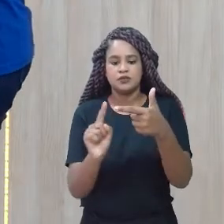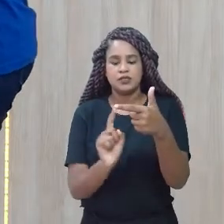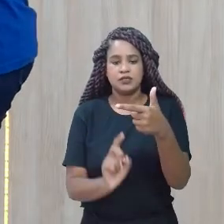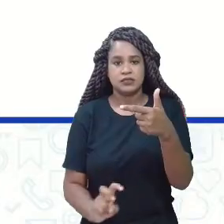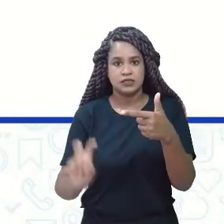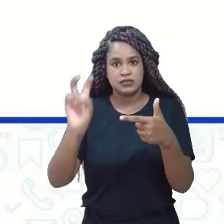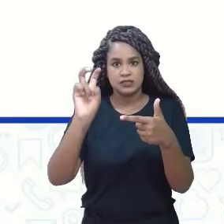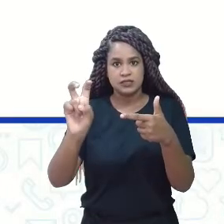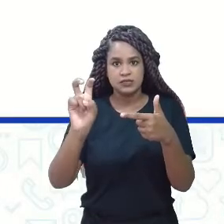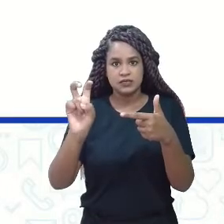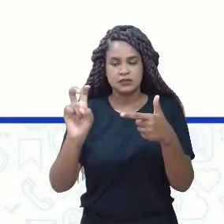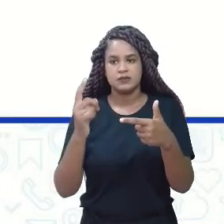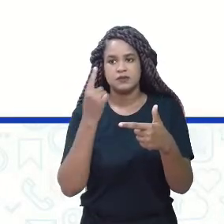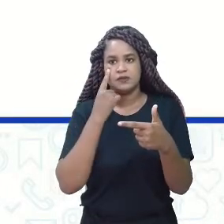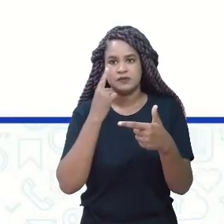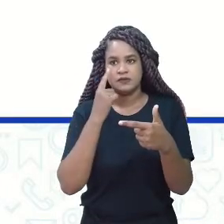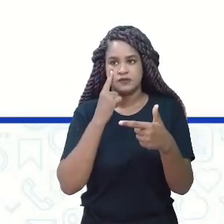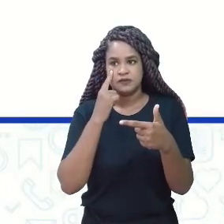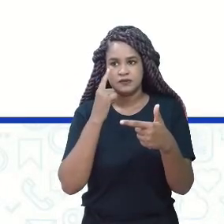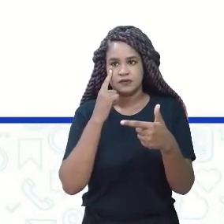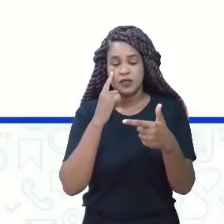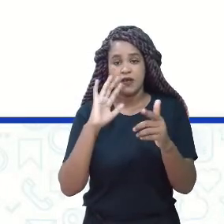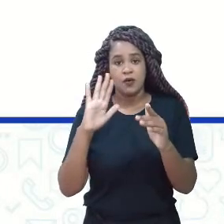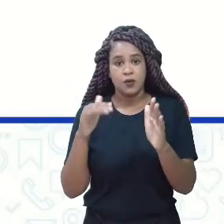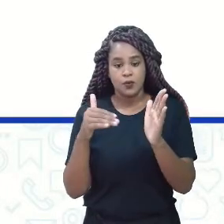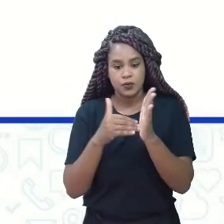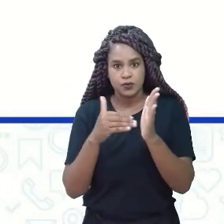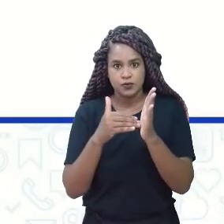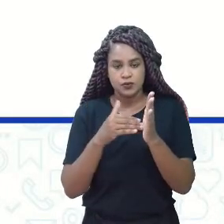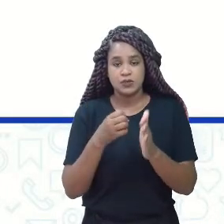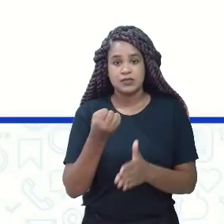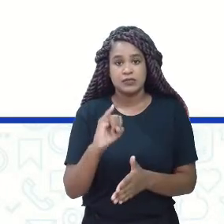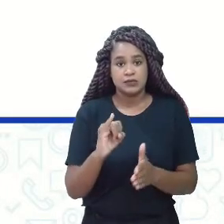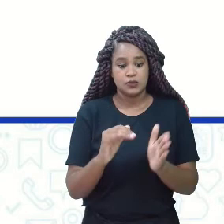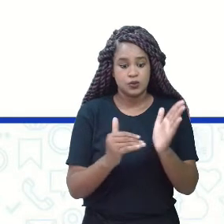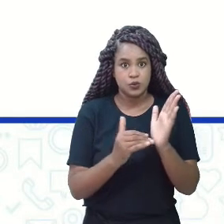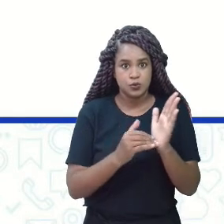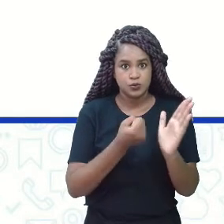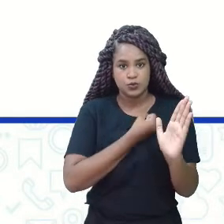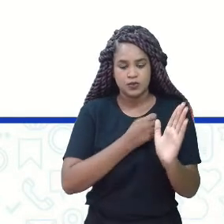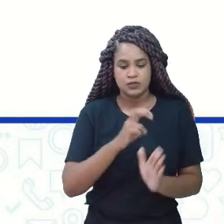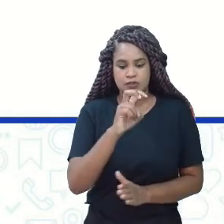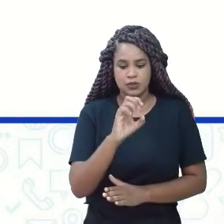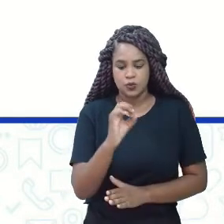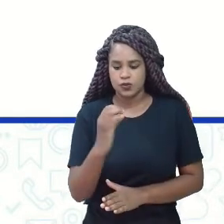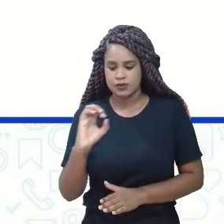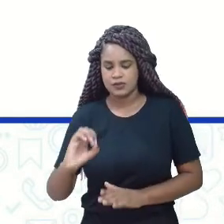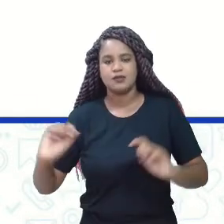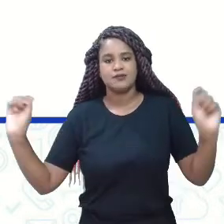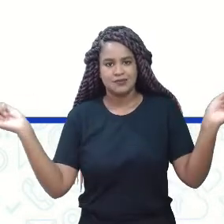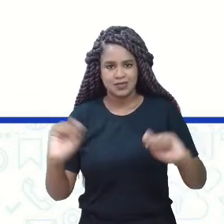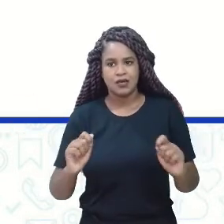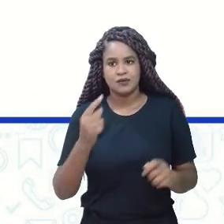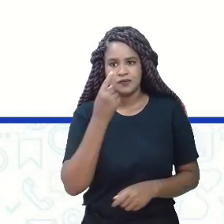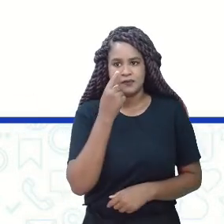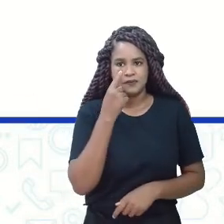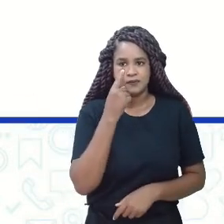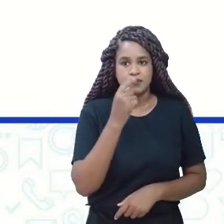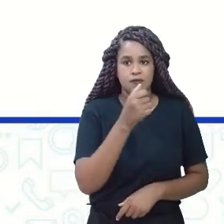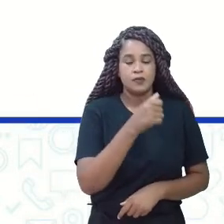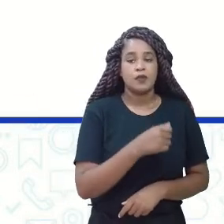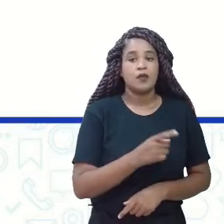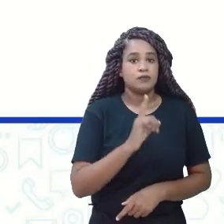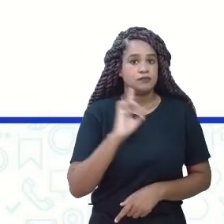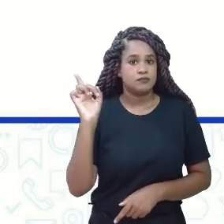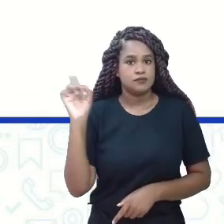a gente tem aí o finalzinho do número, se for terminado em 5 ou 0, né? Então, a gente vai observar aí, ó, dois